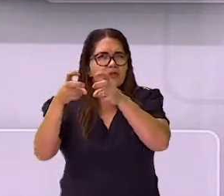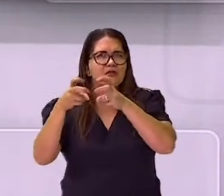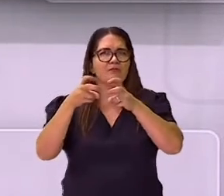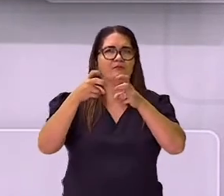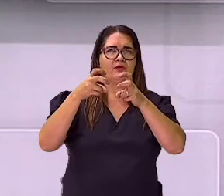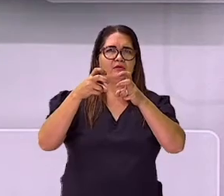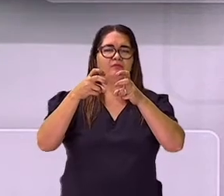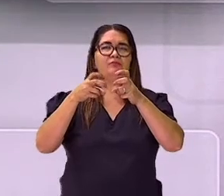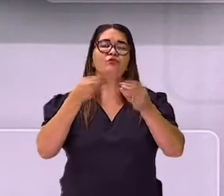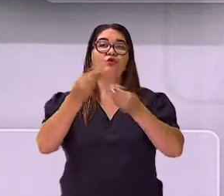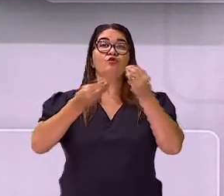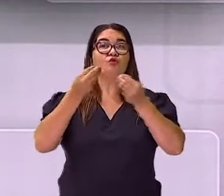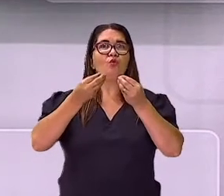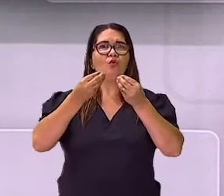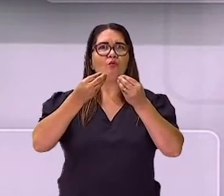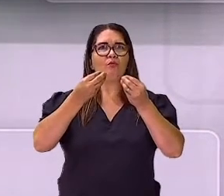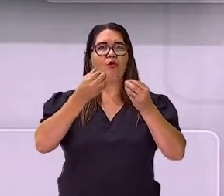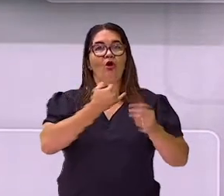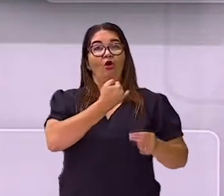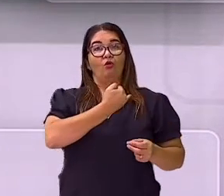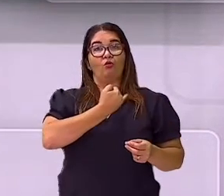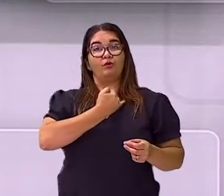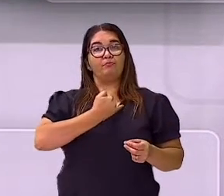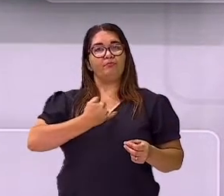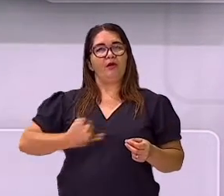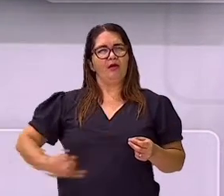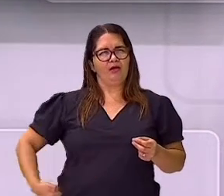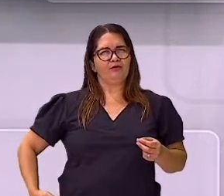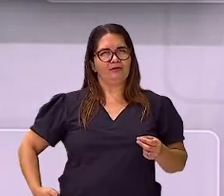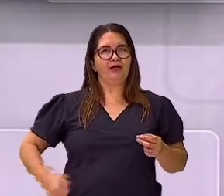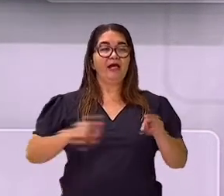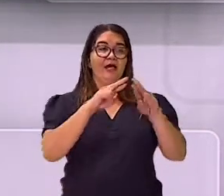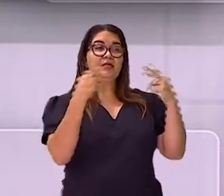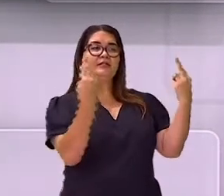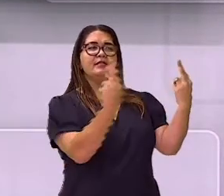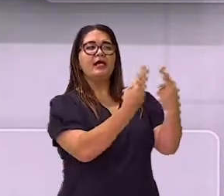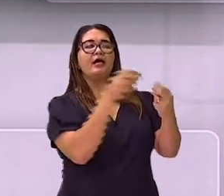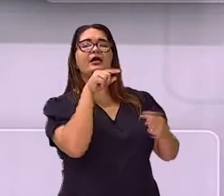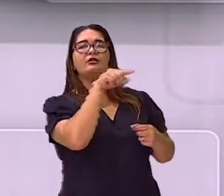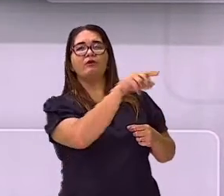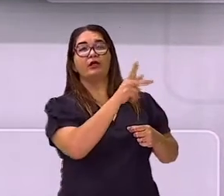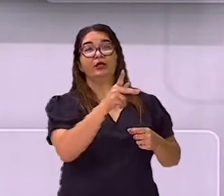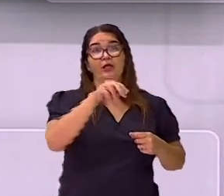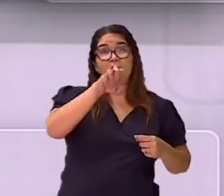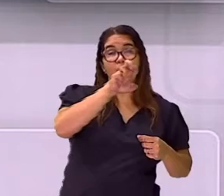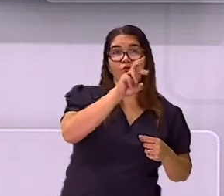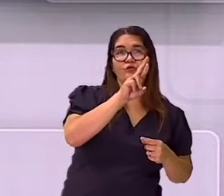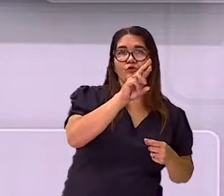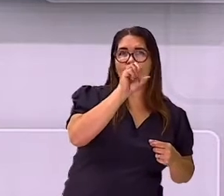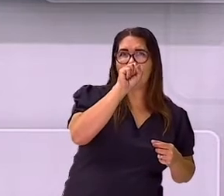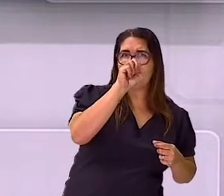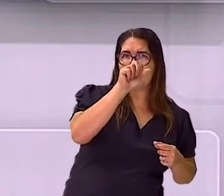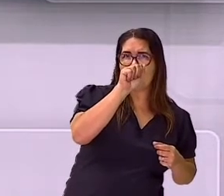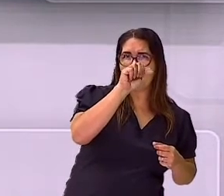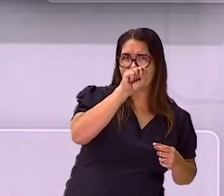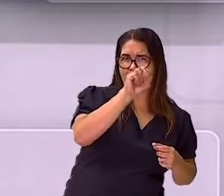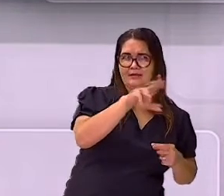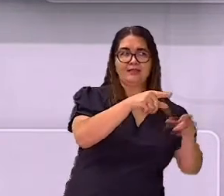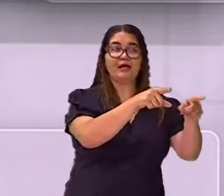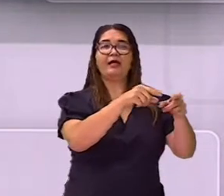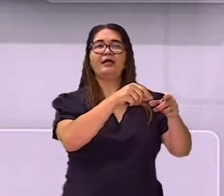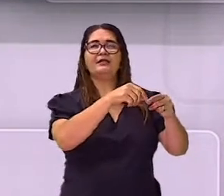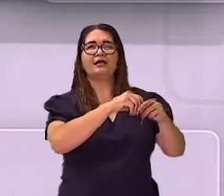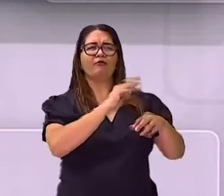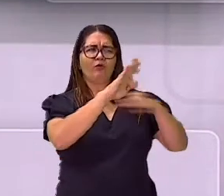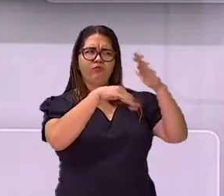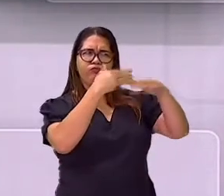cresceu continuamente. Então, ele precisava de uma estrada segura e também estrada